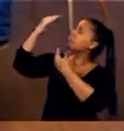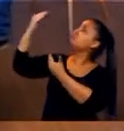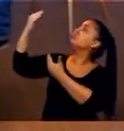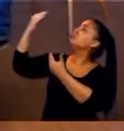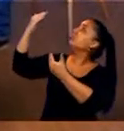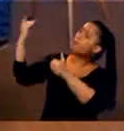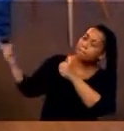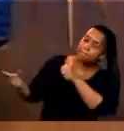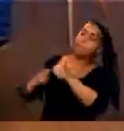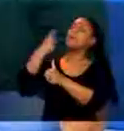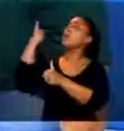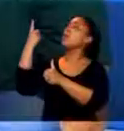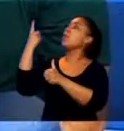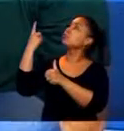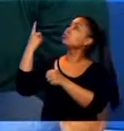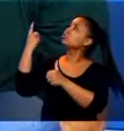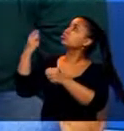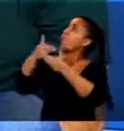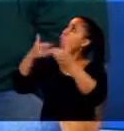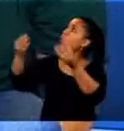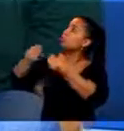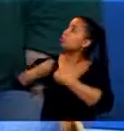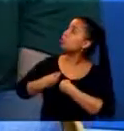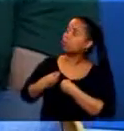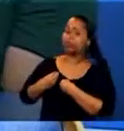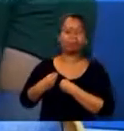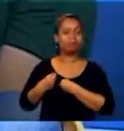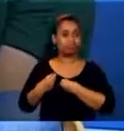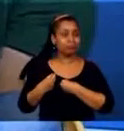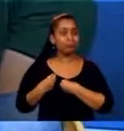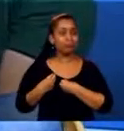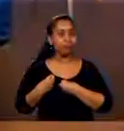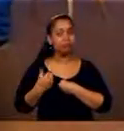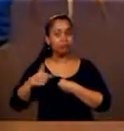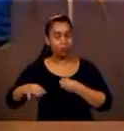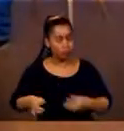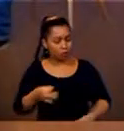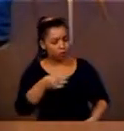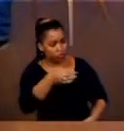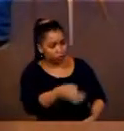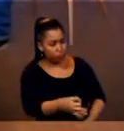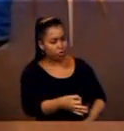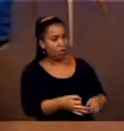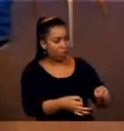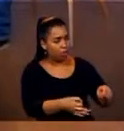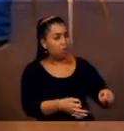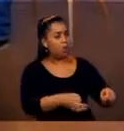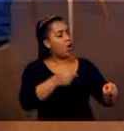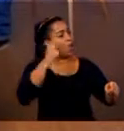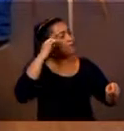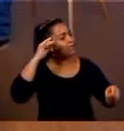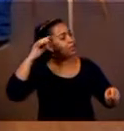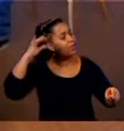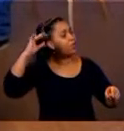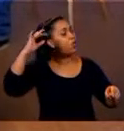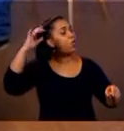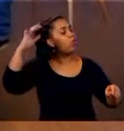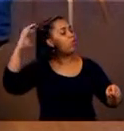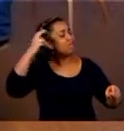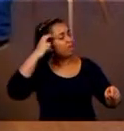no primeiro dia. Ele saca novamente uma moeda, isto é pela sua